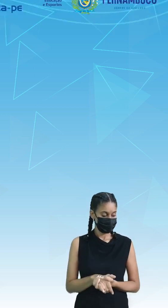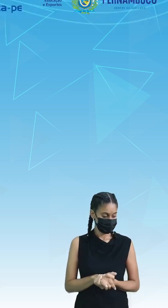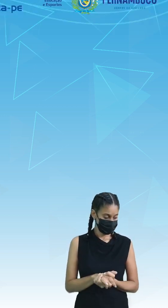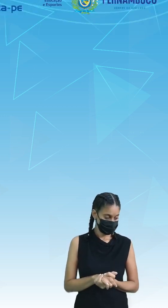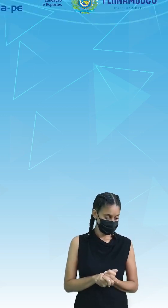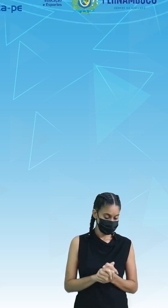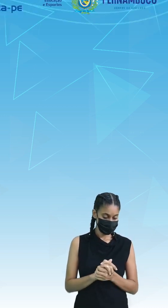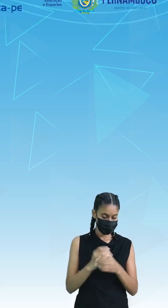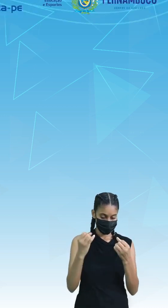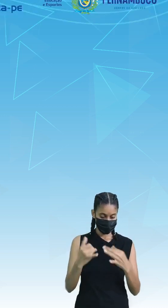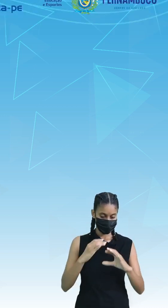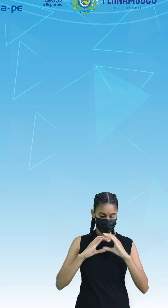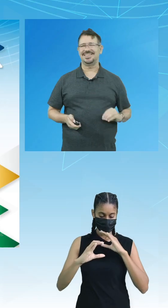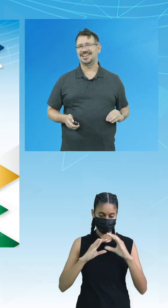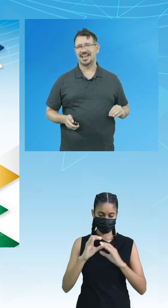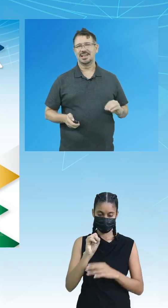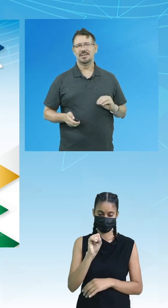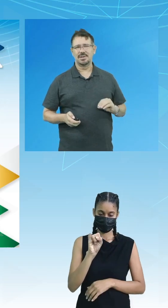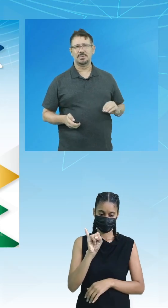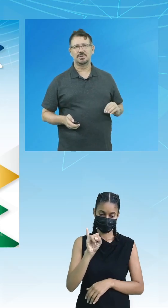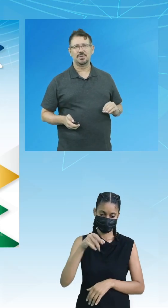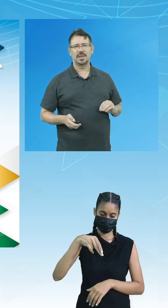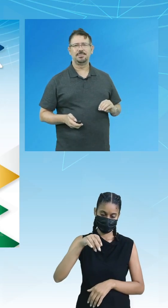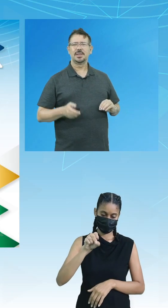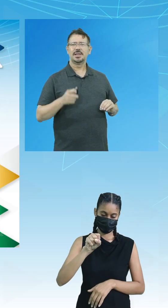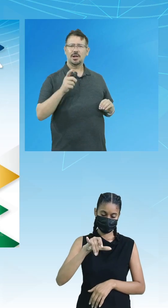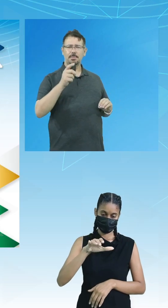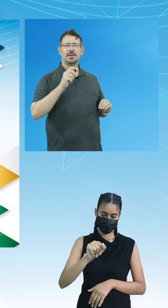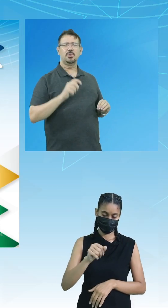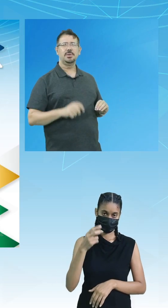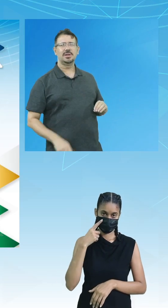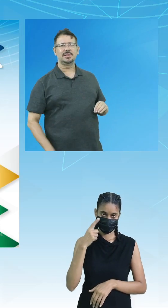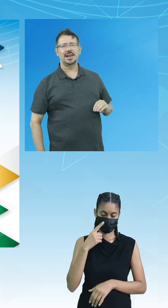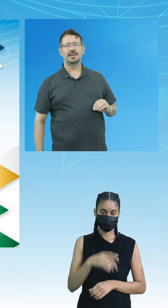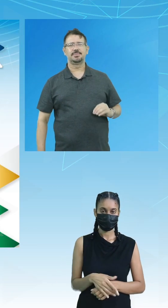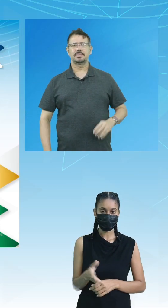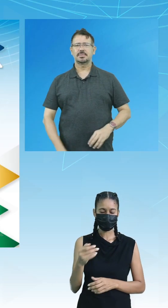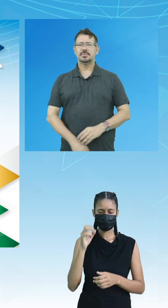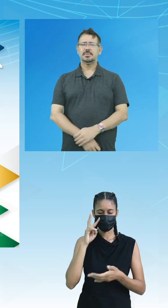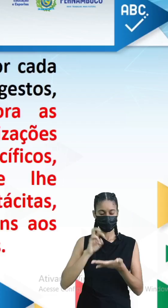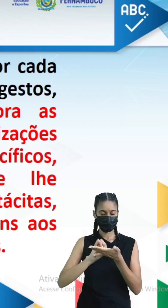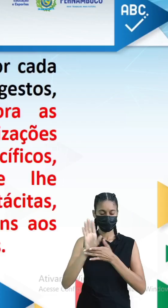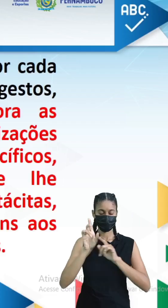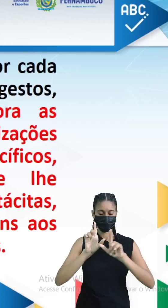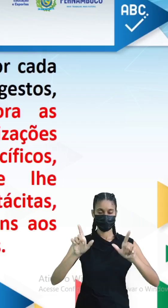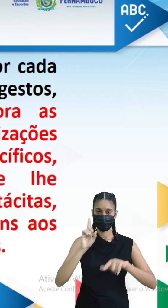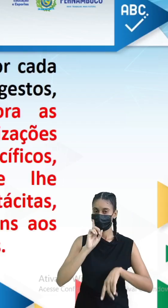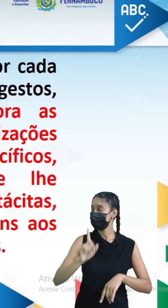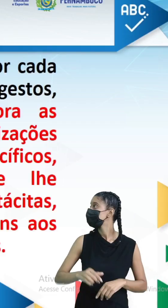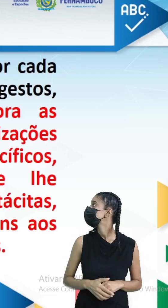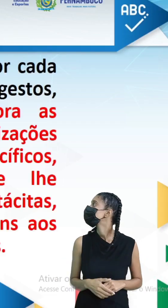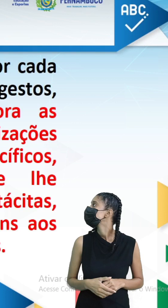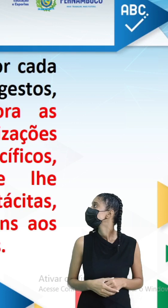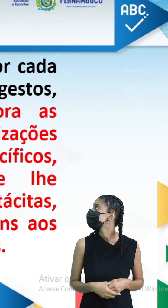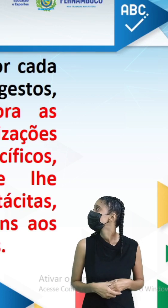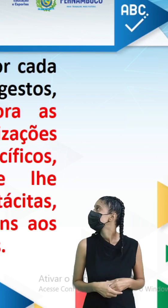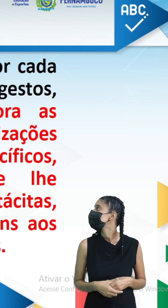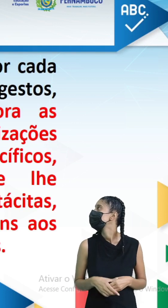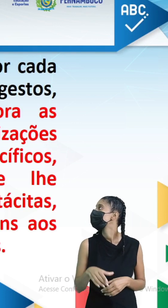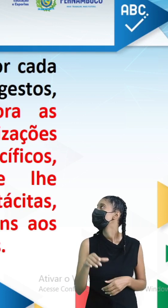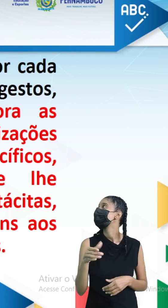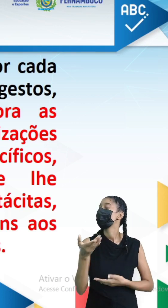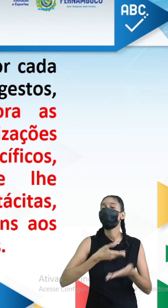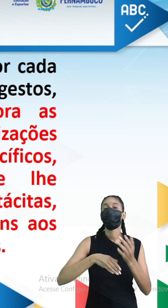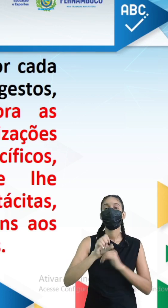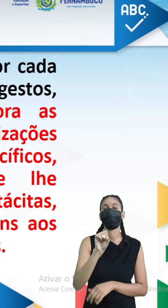a comunicação cinésica. Vamos ver. Acompanhe comigo na tela. A relação cinésica